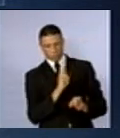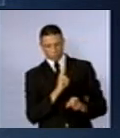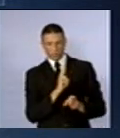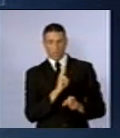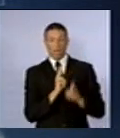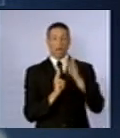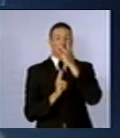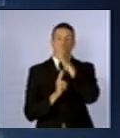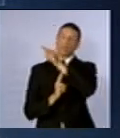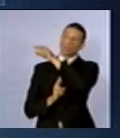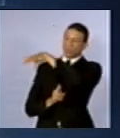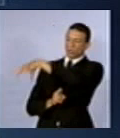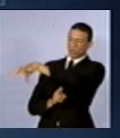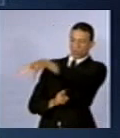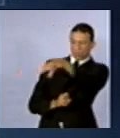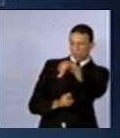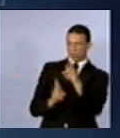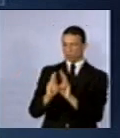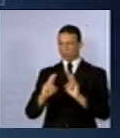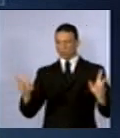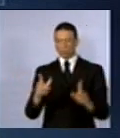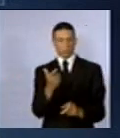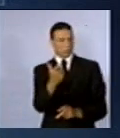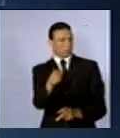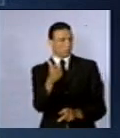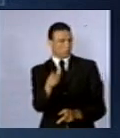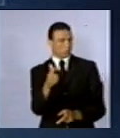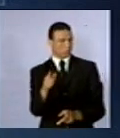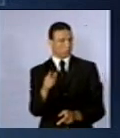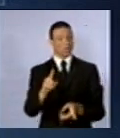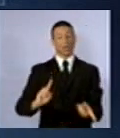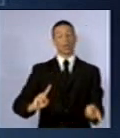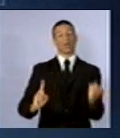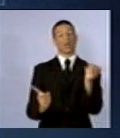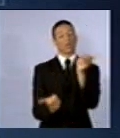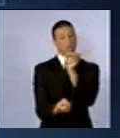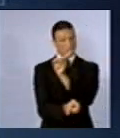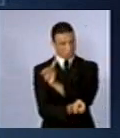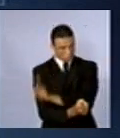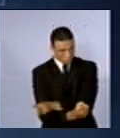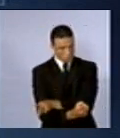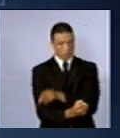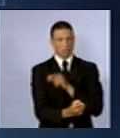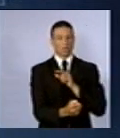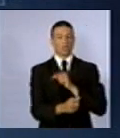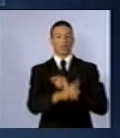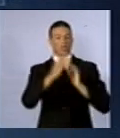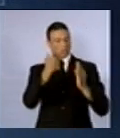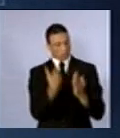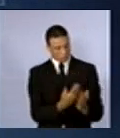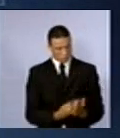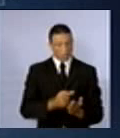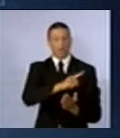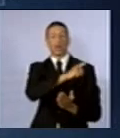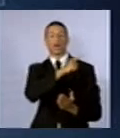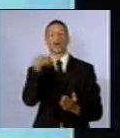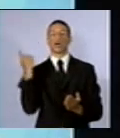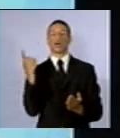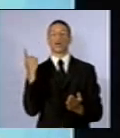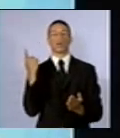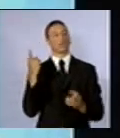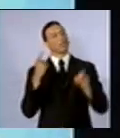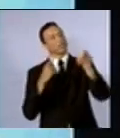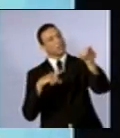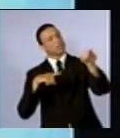diversos setores censitários analisados. Por outro lado, o estudo de mortalidade mostrou uma diferença sintomática,